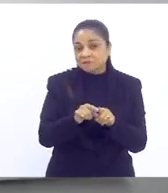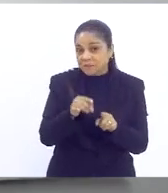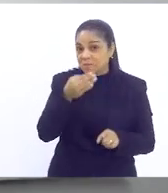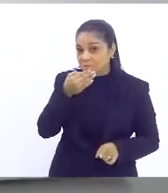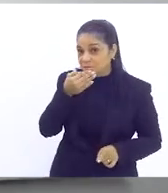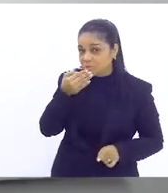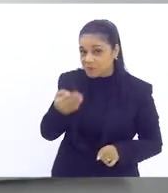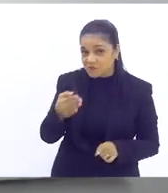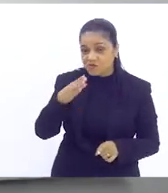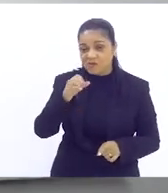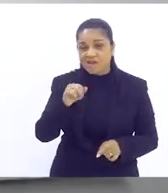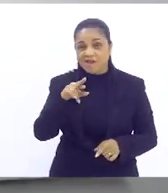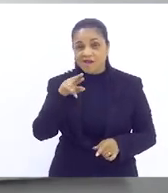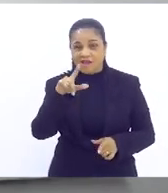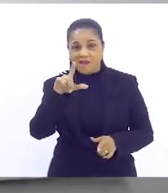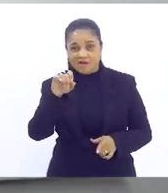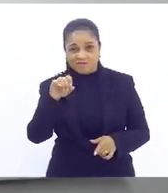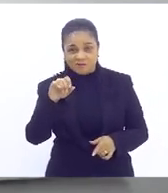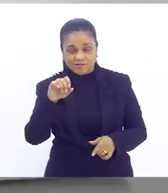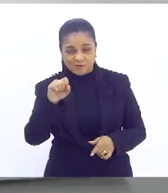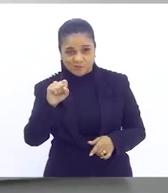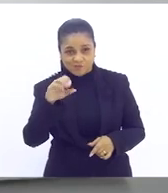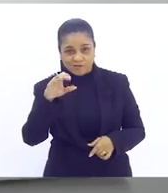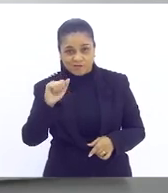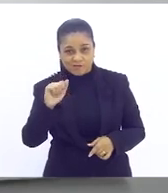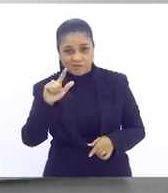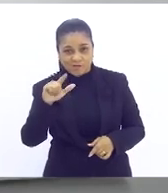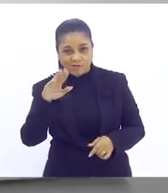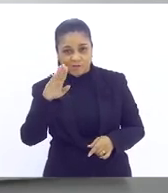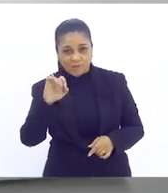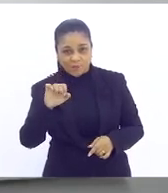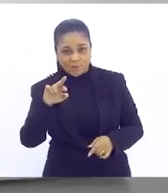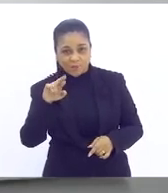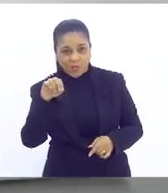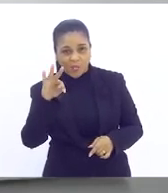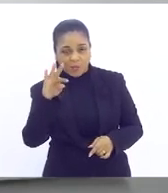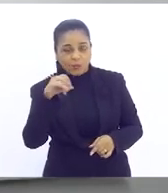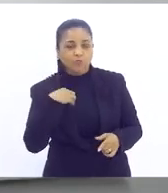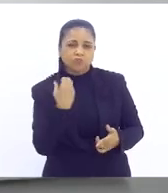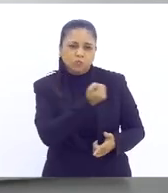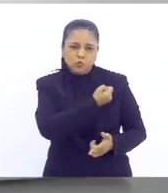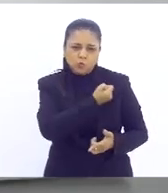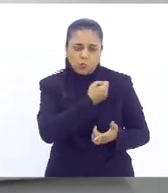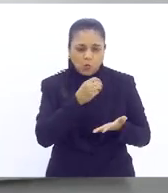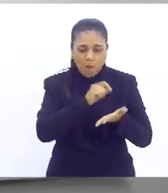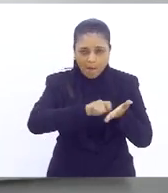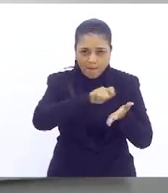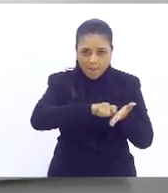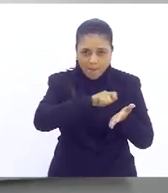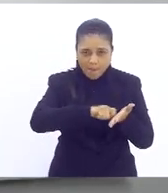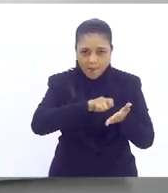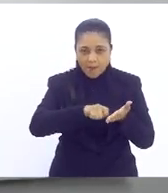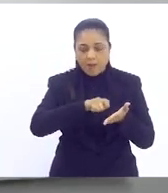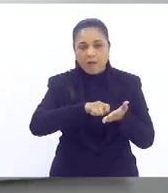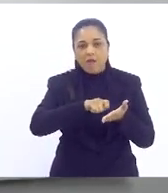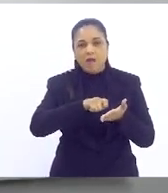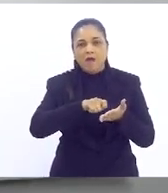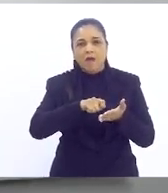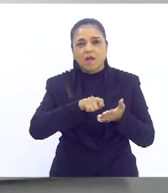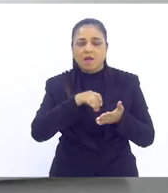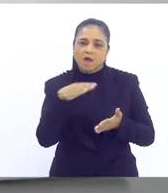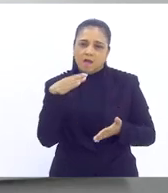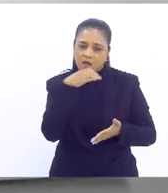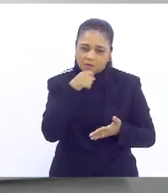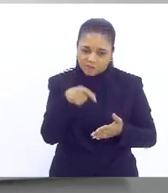Dr Carlos Alberto nós anotamos aqui o número do procedimento que em breve né segundo as